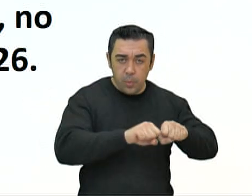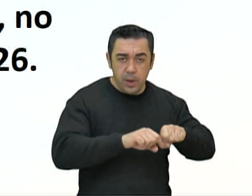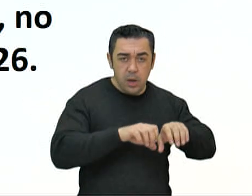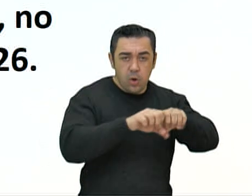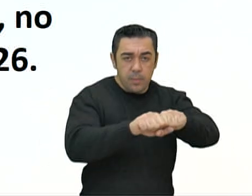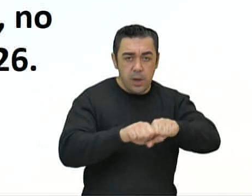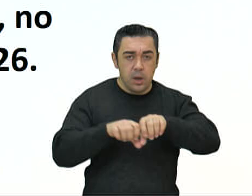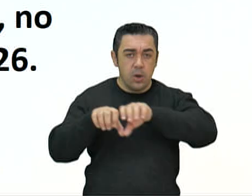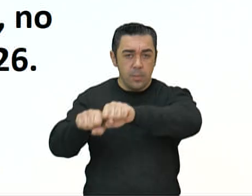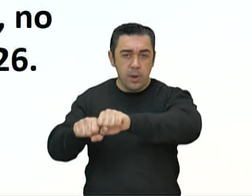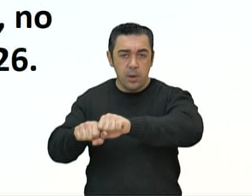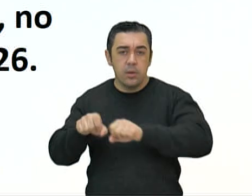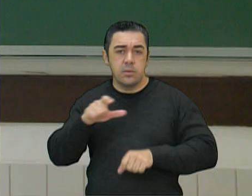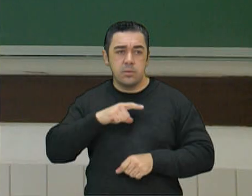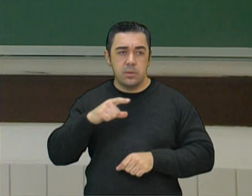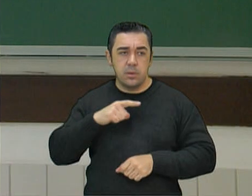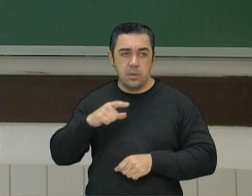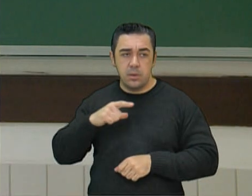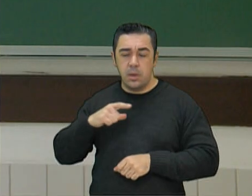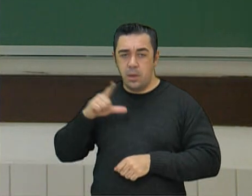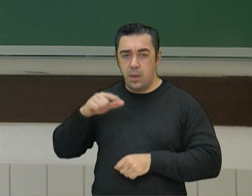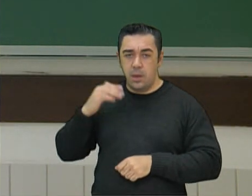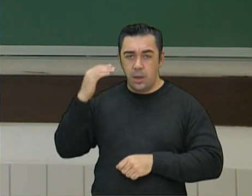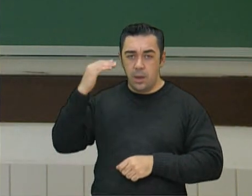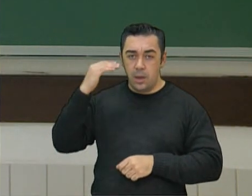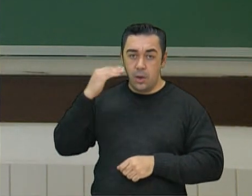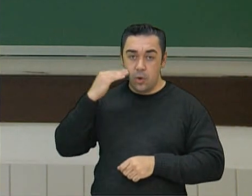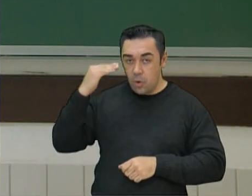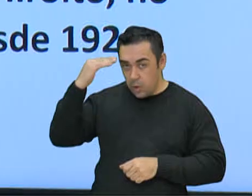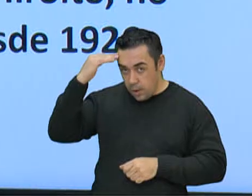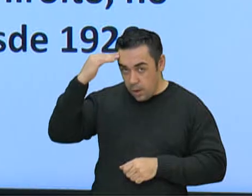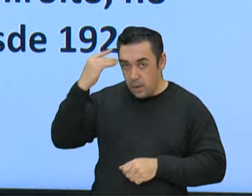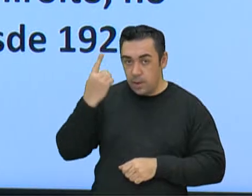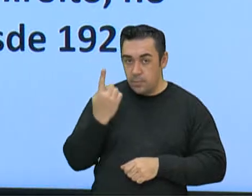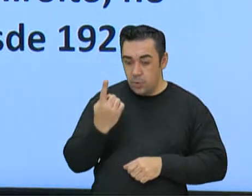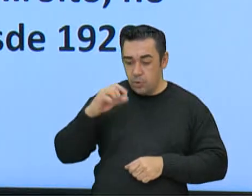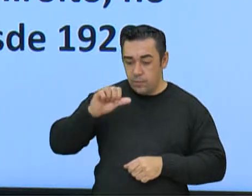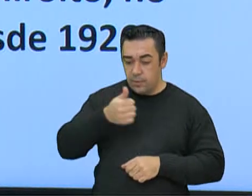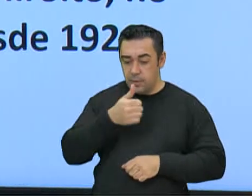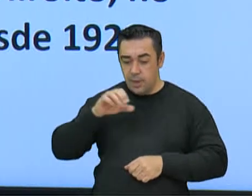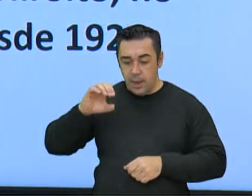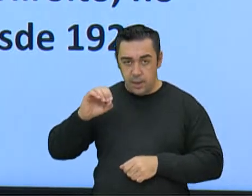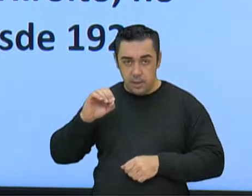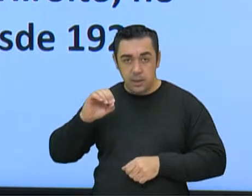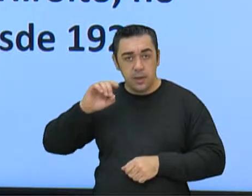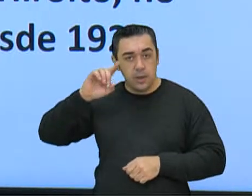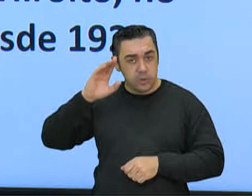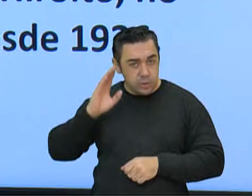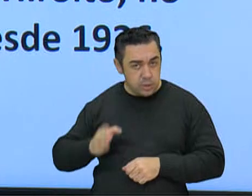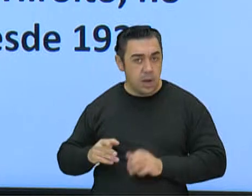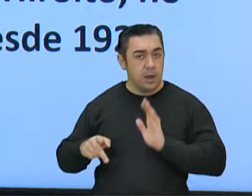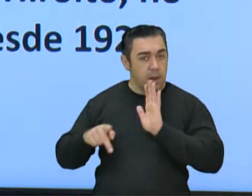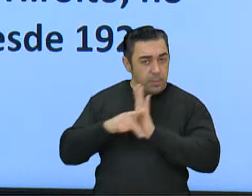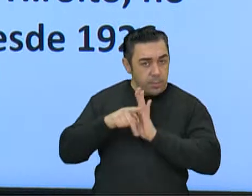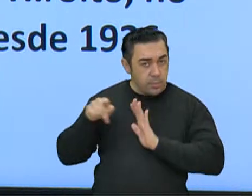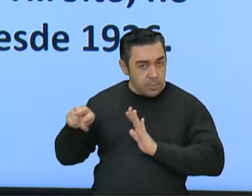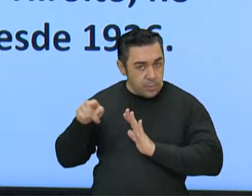continente asiático. A Península da Coreia, que desde 1910 já era do